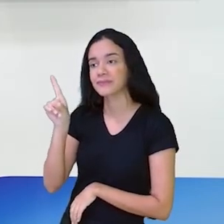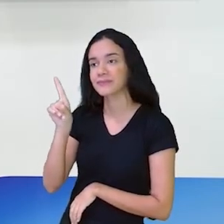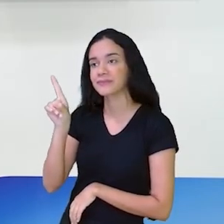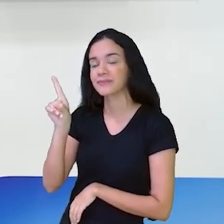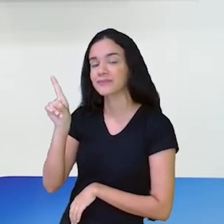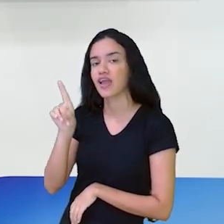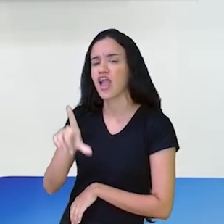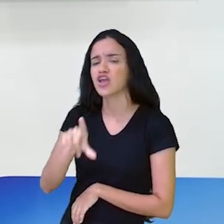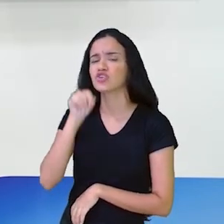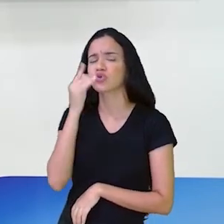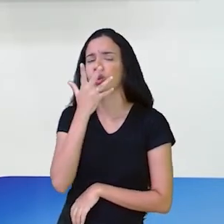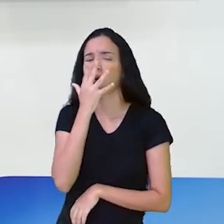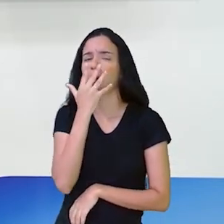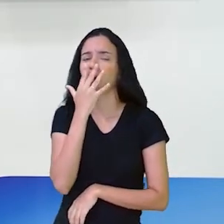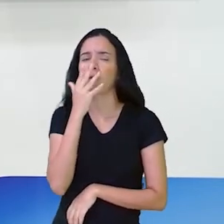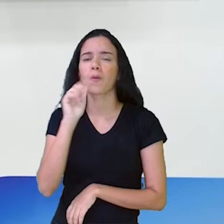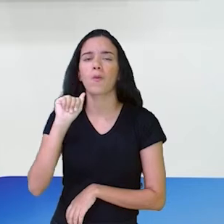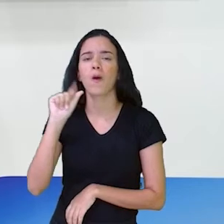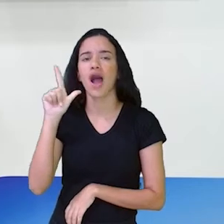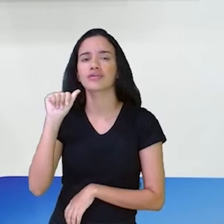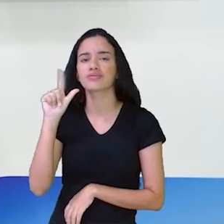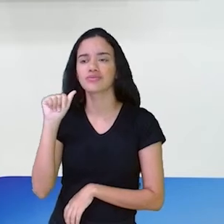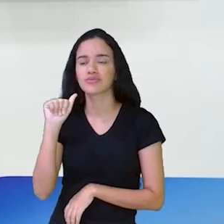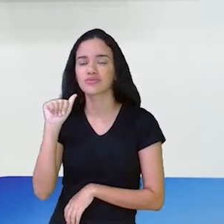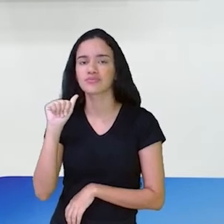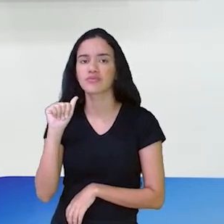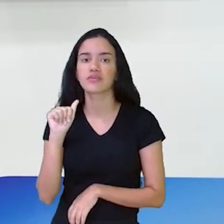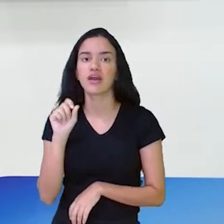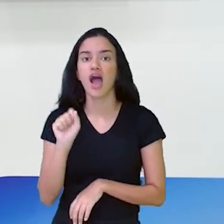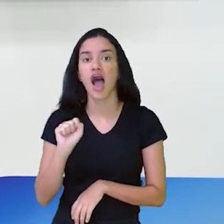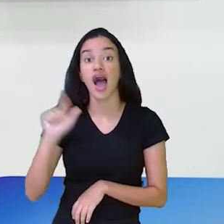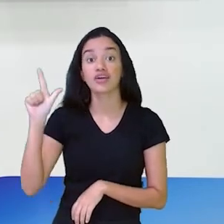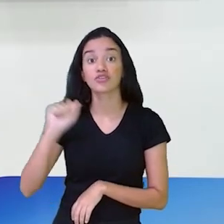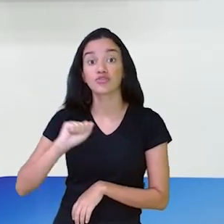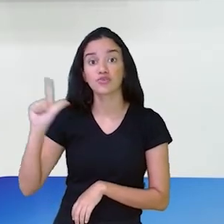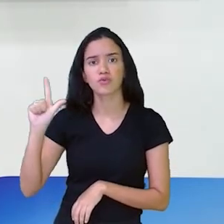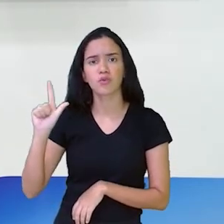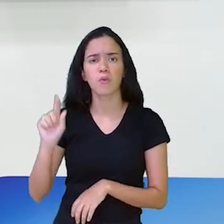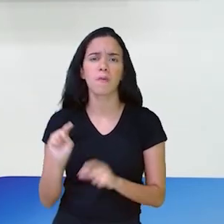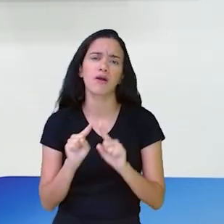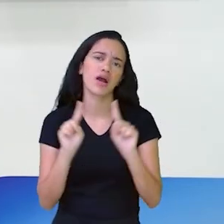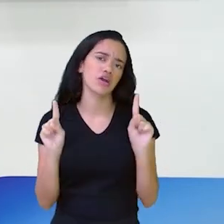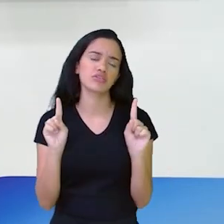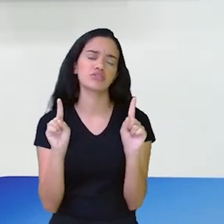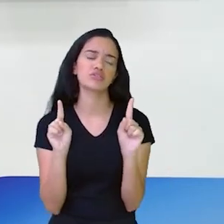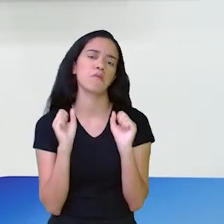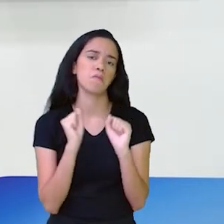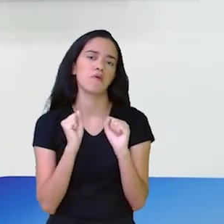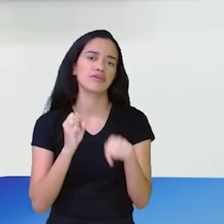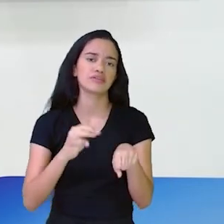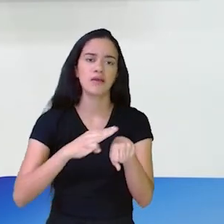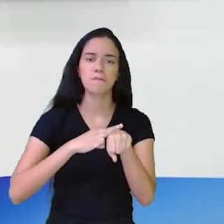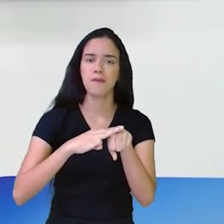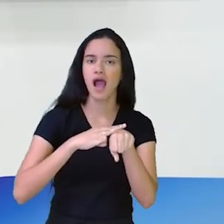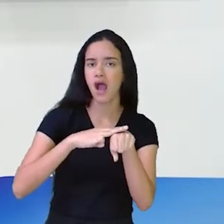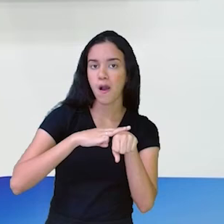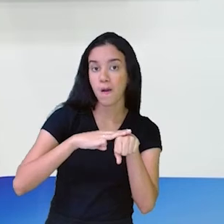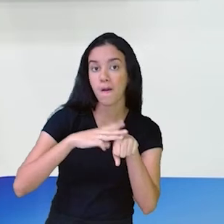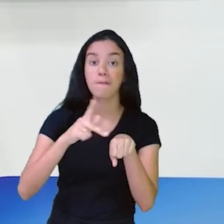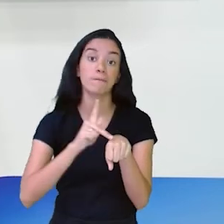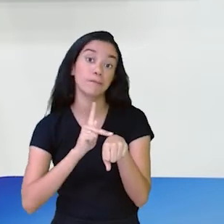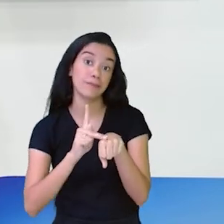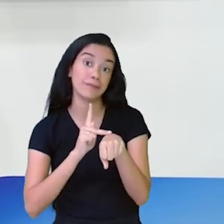Eu vou escolher o azul para fazer um olho azul, tá? Mas pode ser preto, pode ser marrom, pode ser verde. Vou fazer esse aqui com